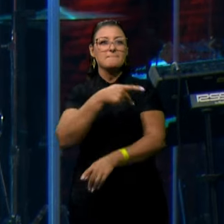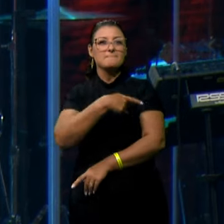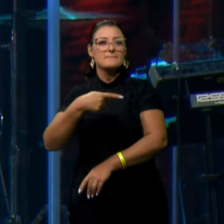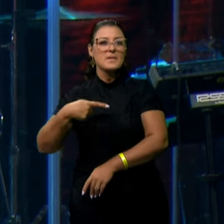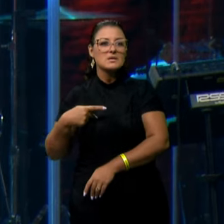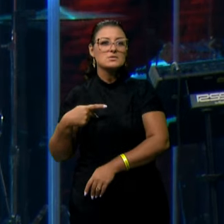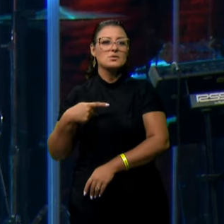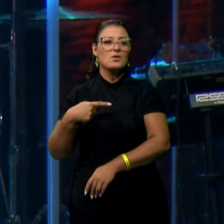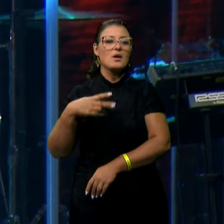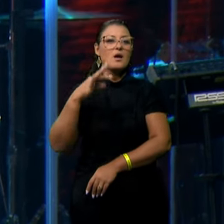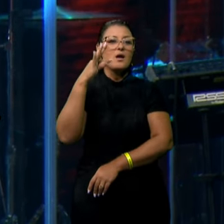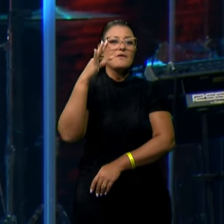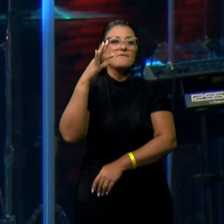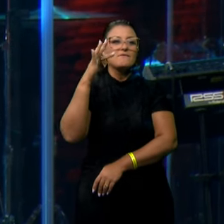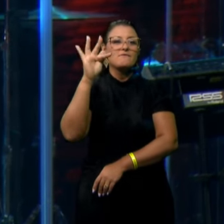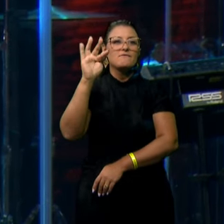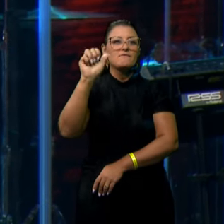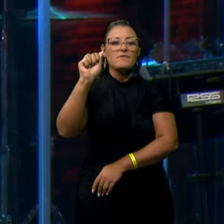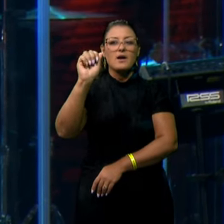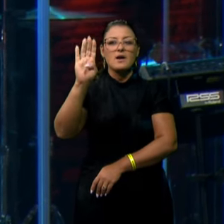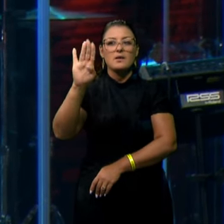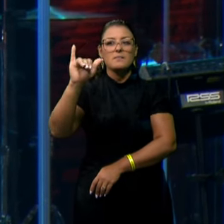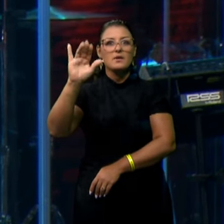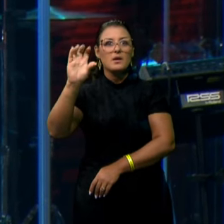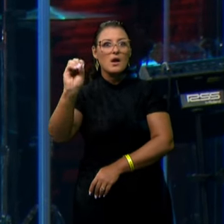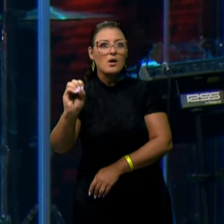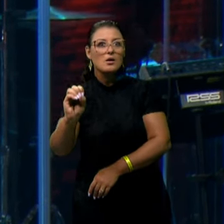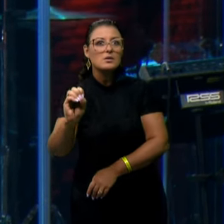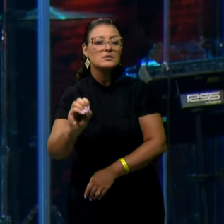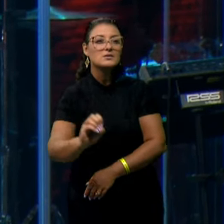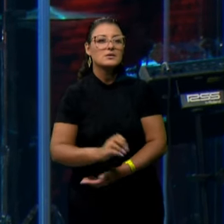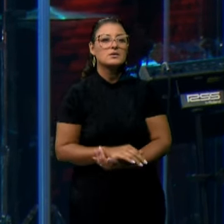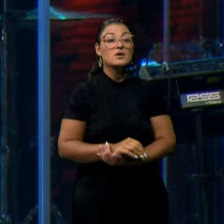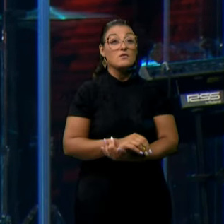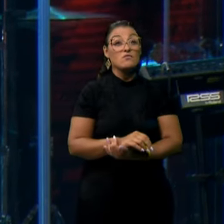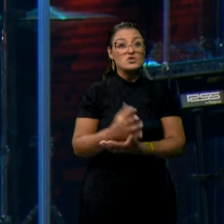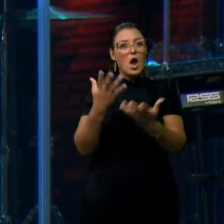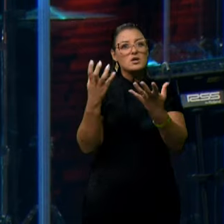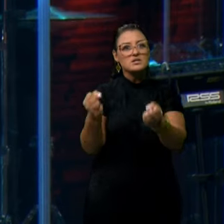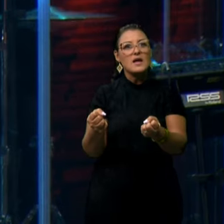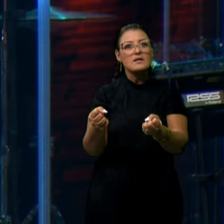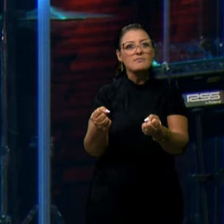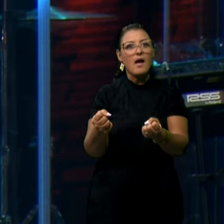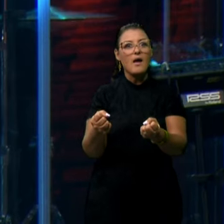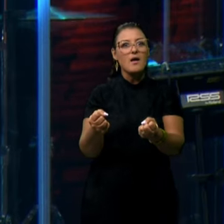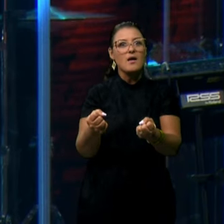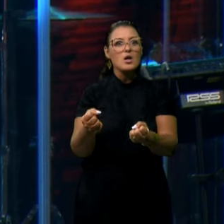vocês vão deixar que um Uruguai mais sobre a geração de vocês que vocês